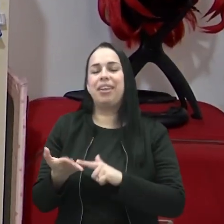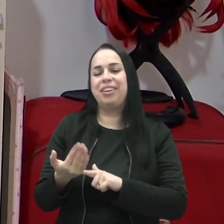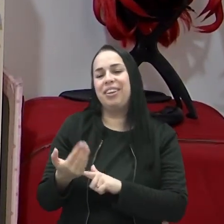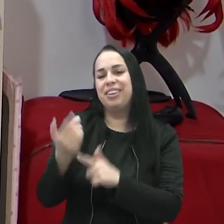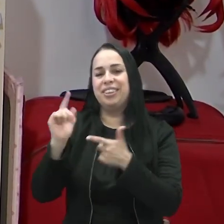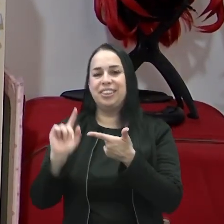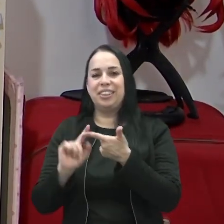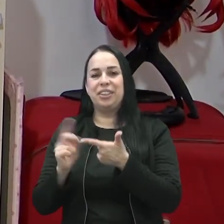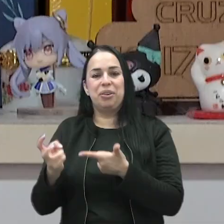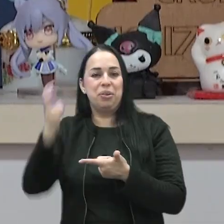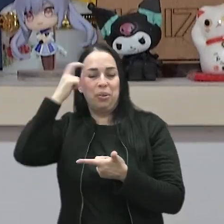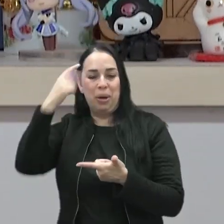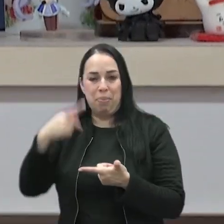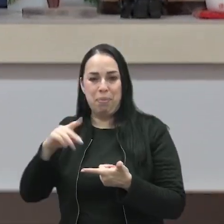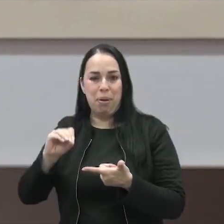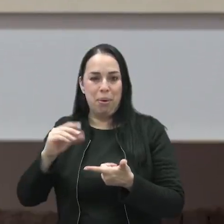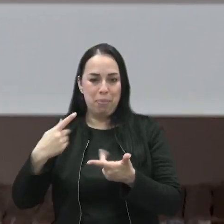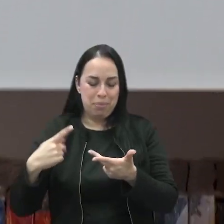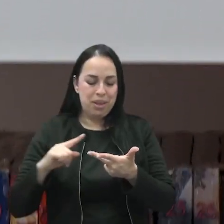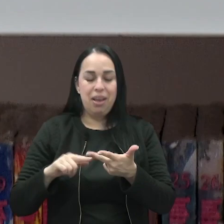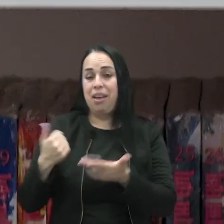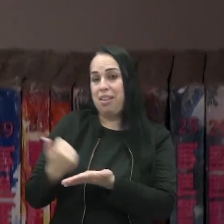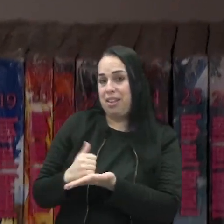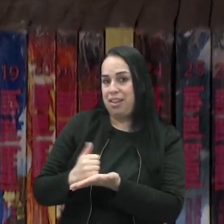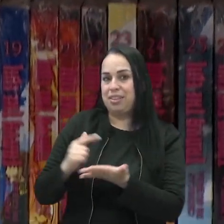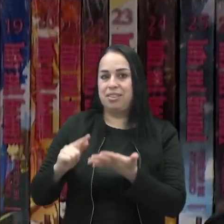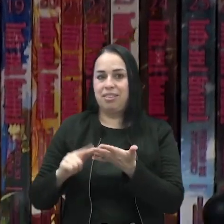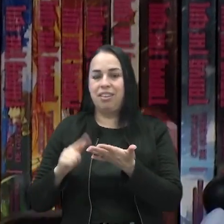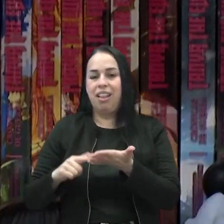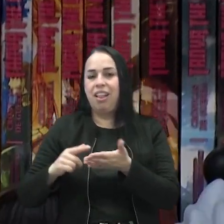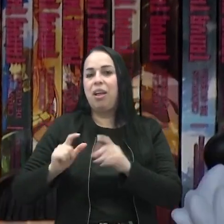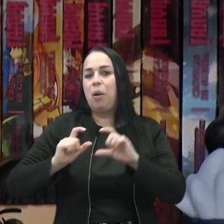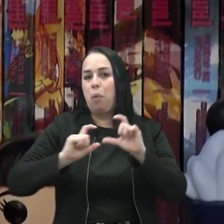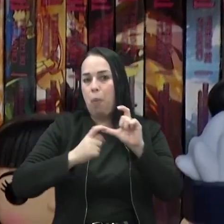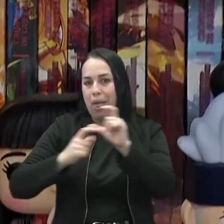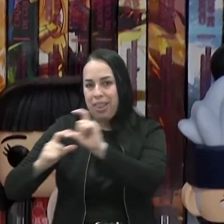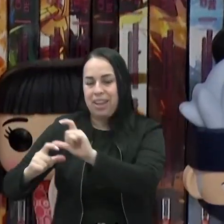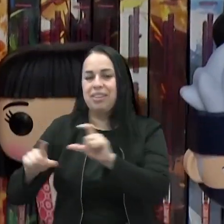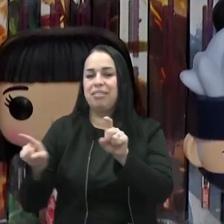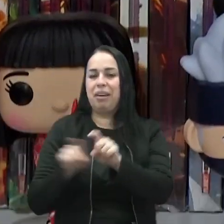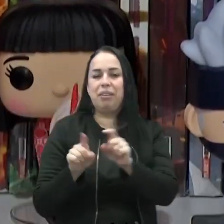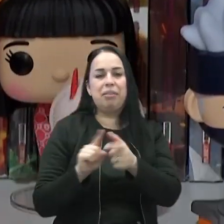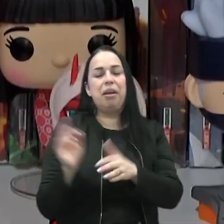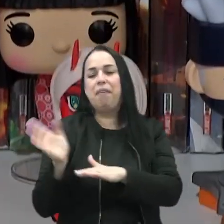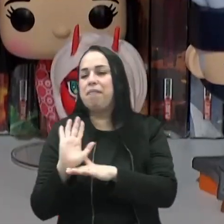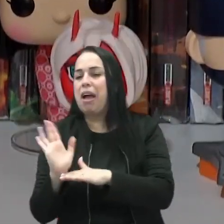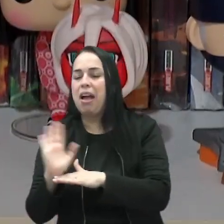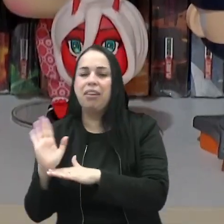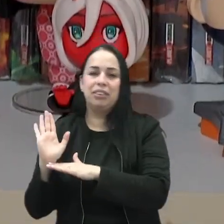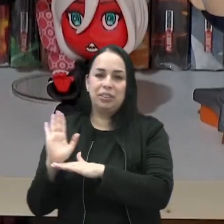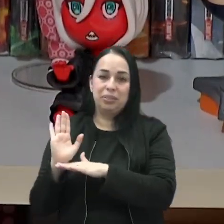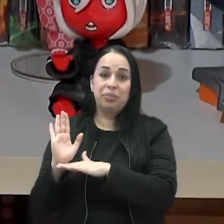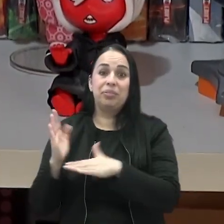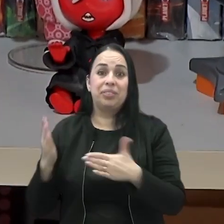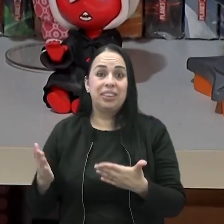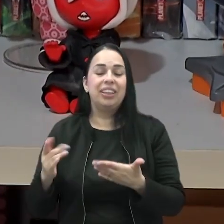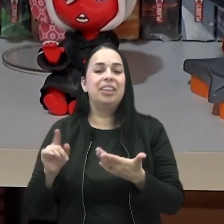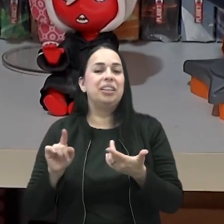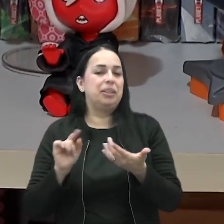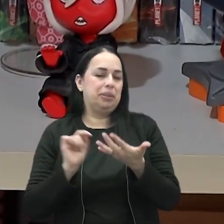por tecnologia, cultura pop, games, quadrinhos, livros, filmes e séries de ficção e